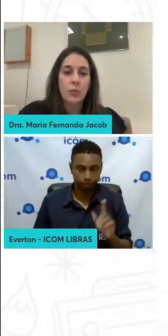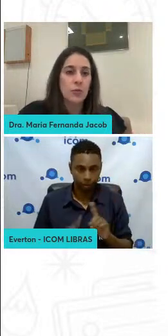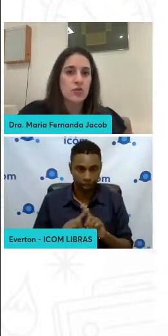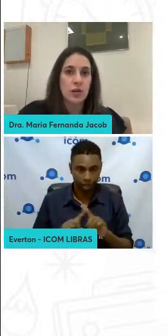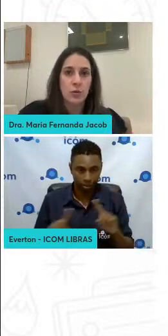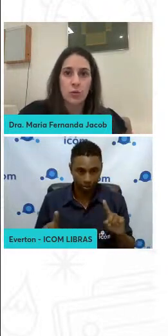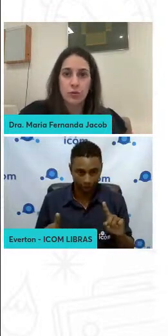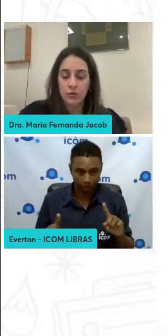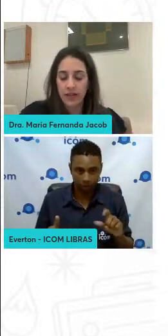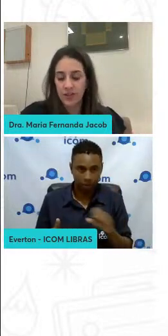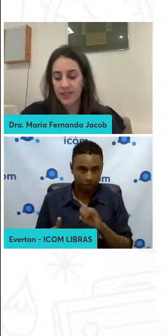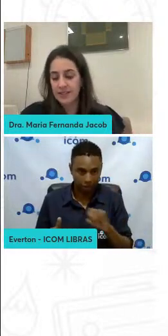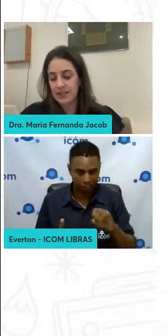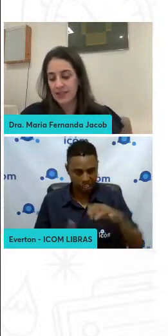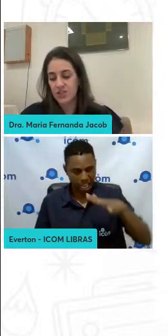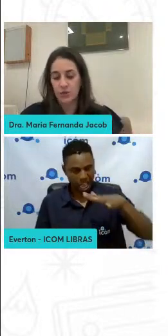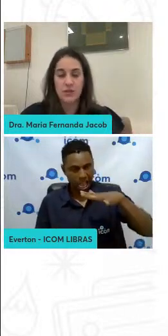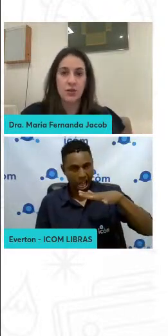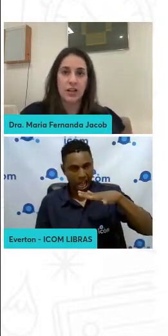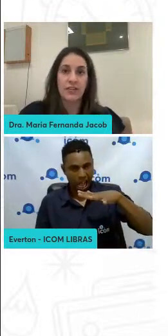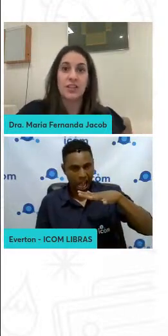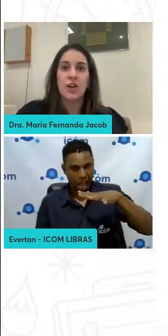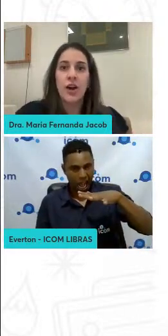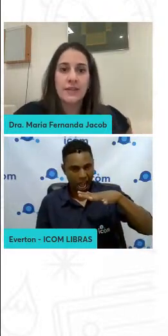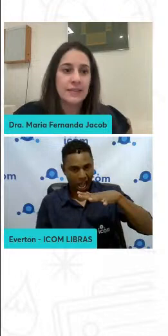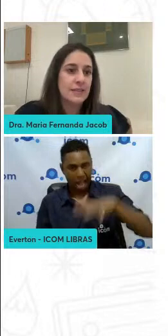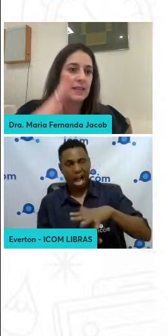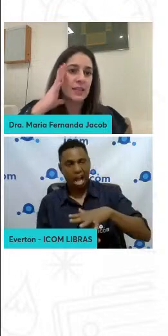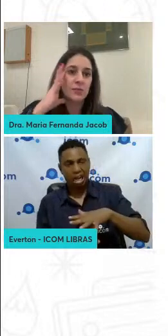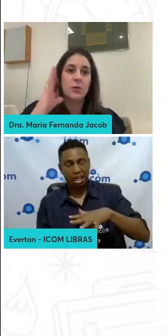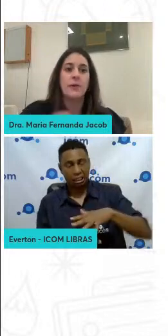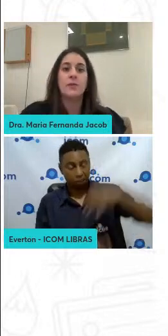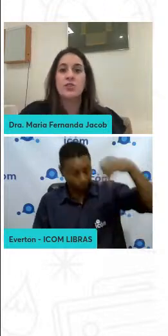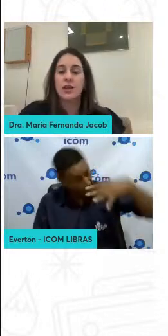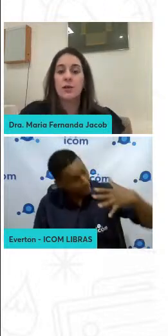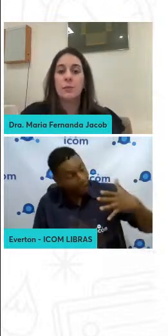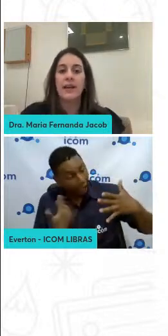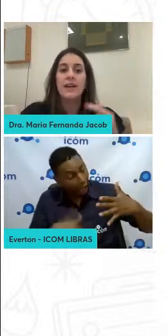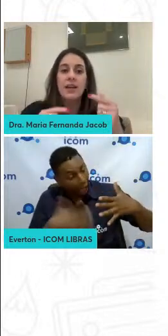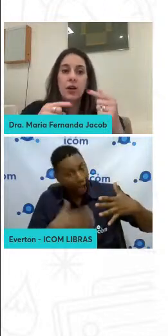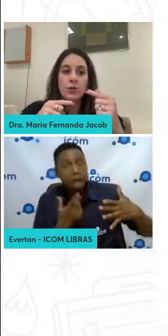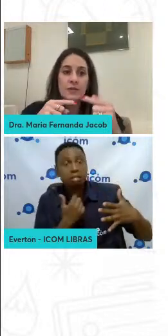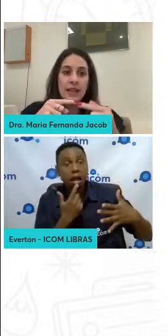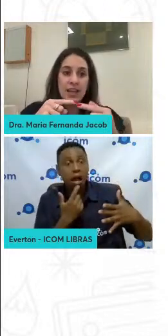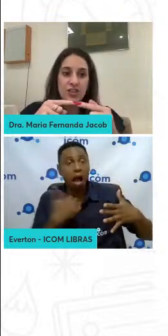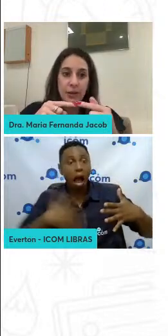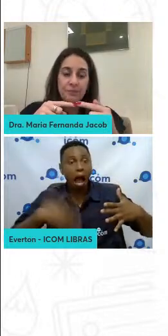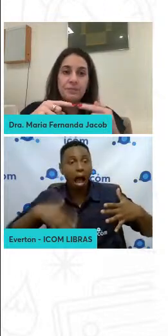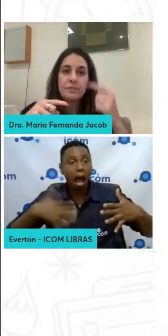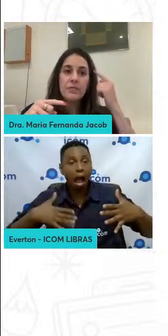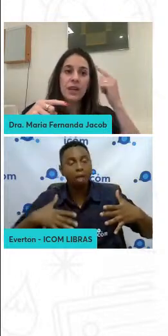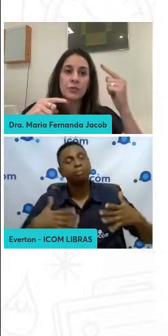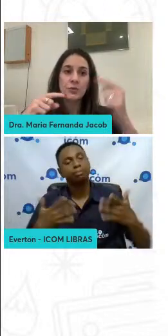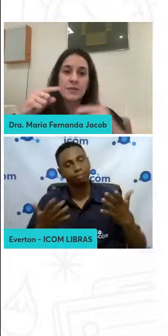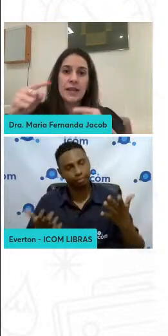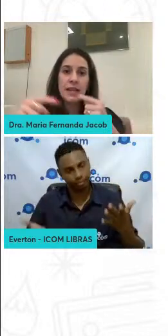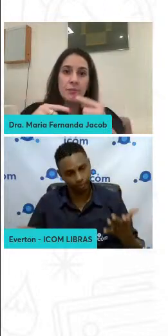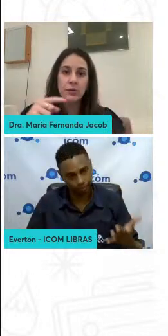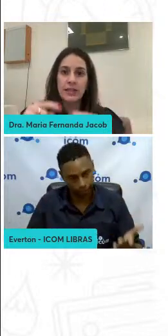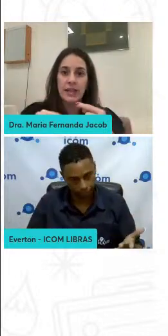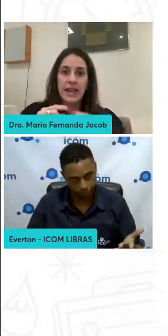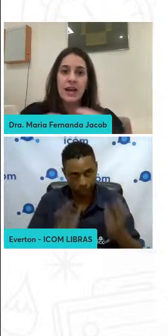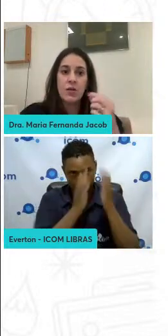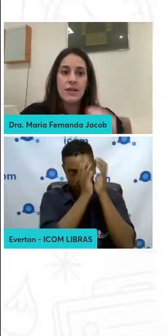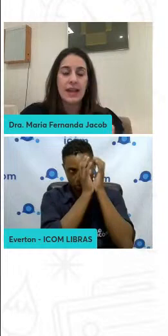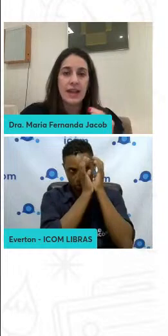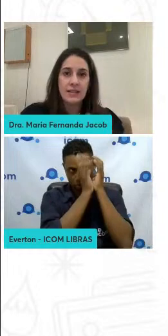assim algo pontiagudo e é na hora que você acende a luz e olha e fala, nossa, tá sangrando o meu pé, eu machuquei meu pé. Ou seja, é o teu